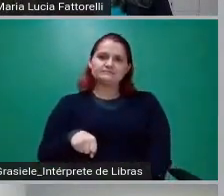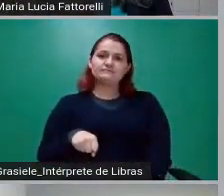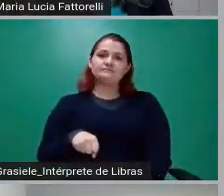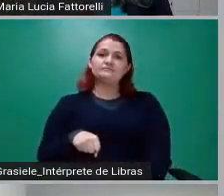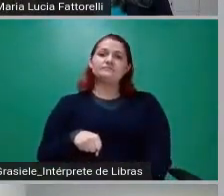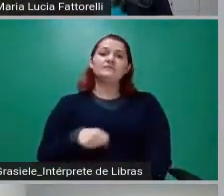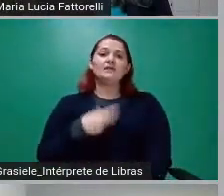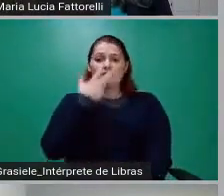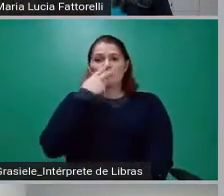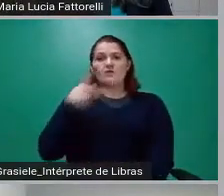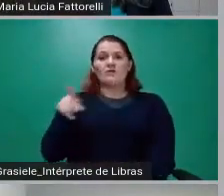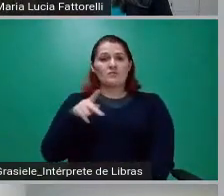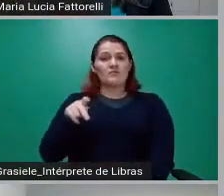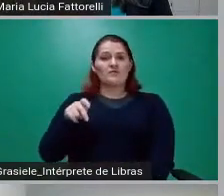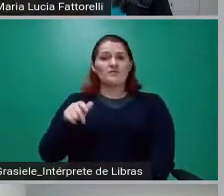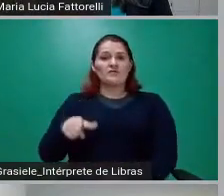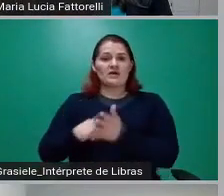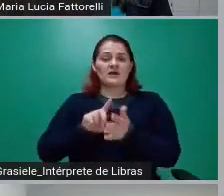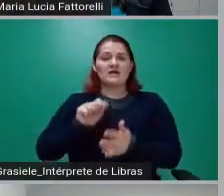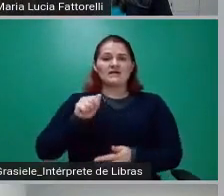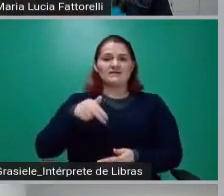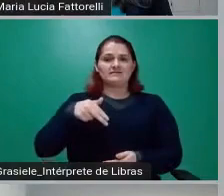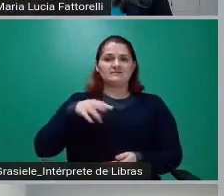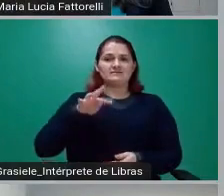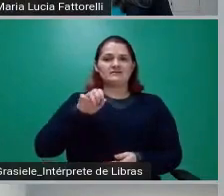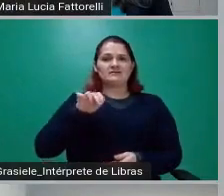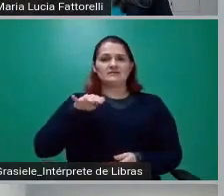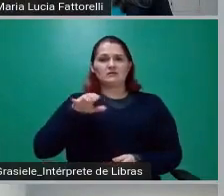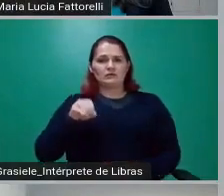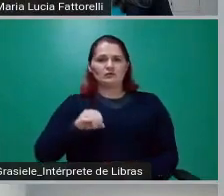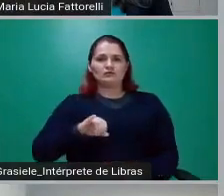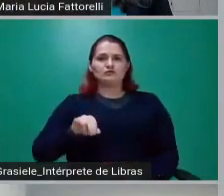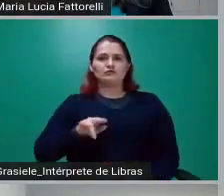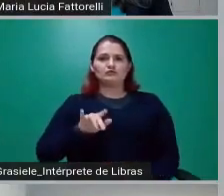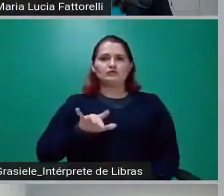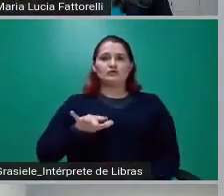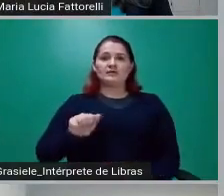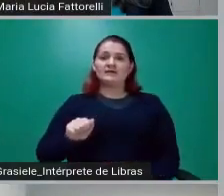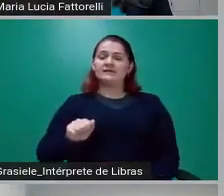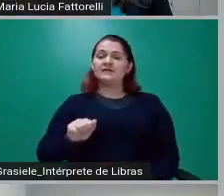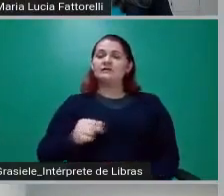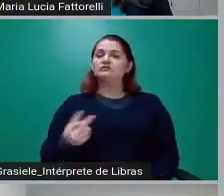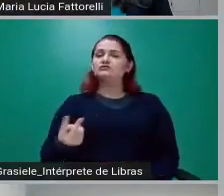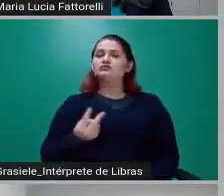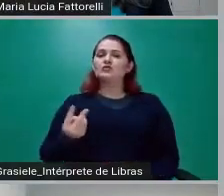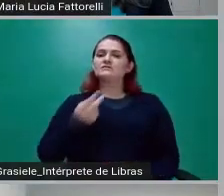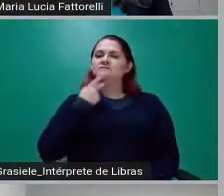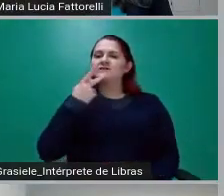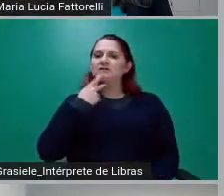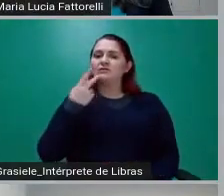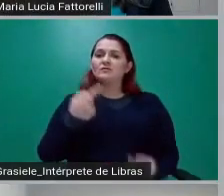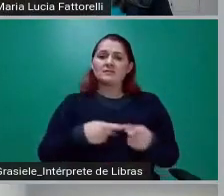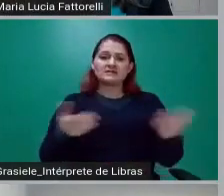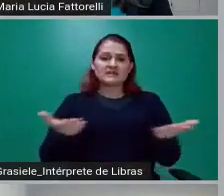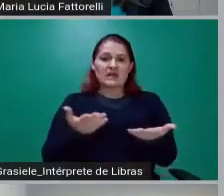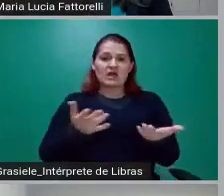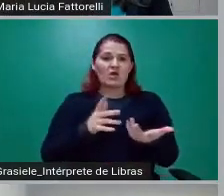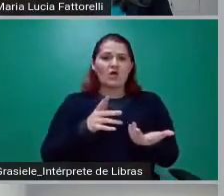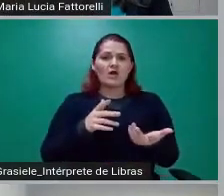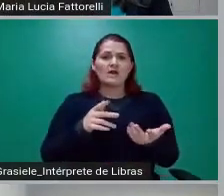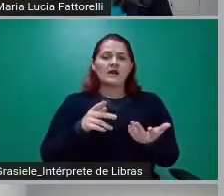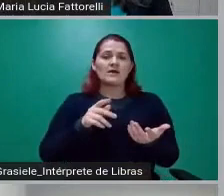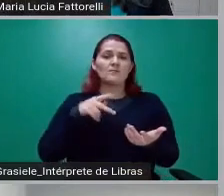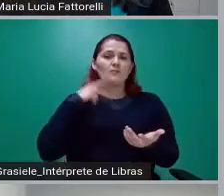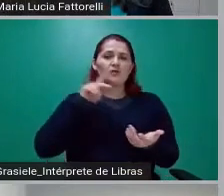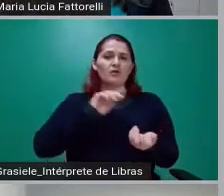professor Antônio, nas palavras da professora Juliana, foram descaracterizadas pelas políticas neoliberais e